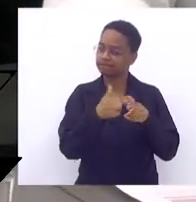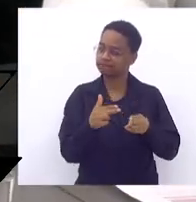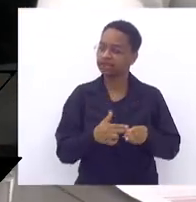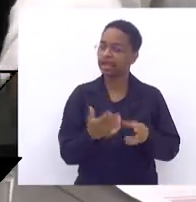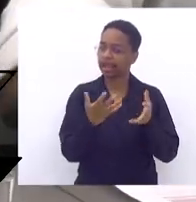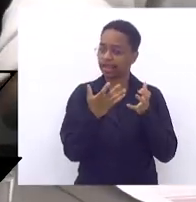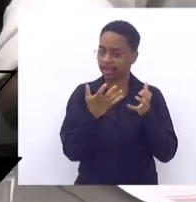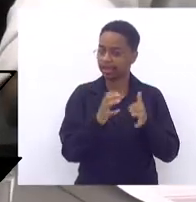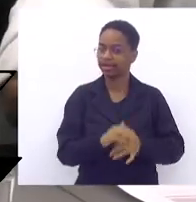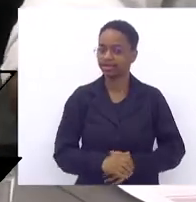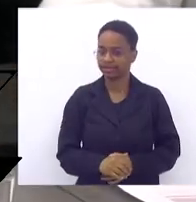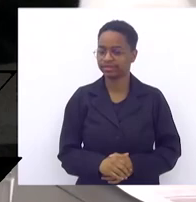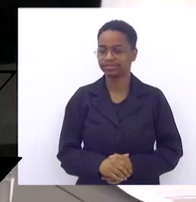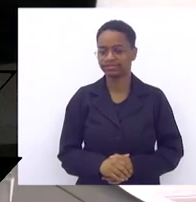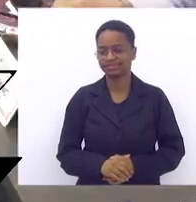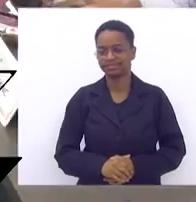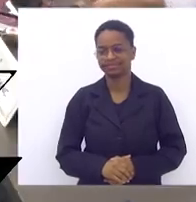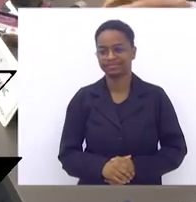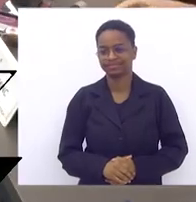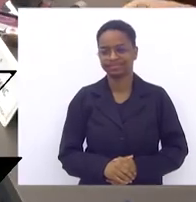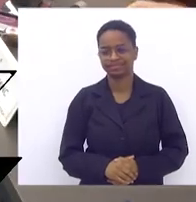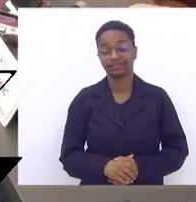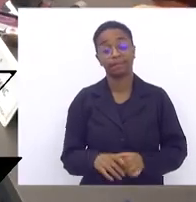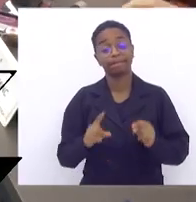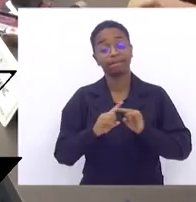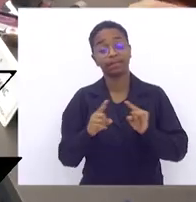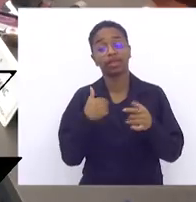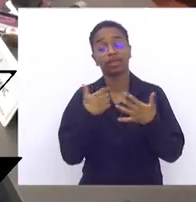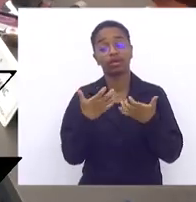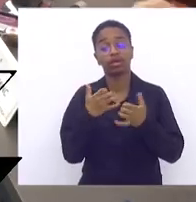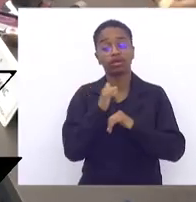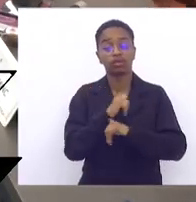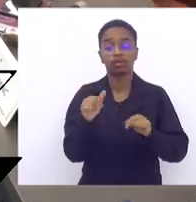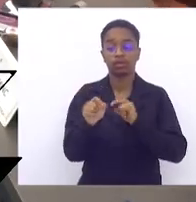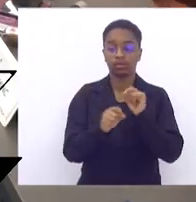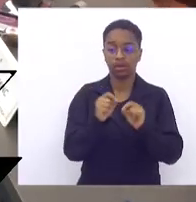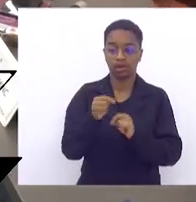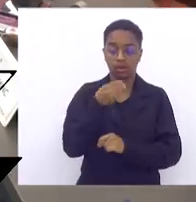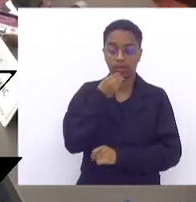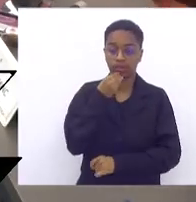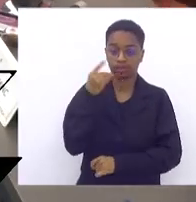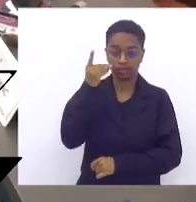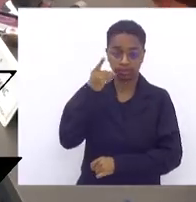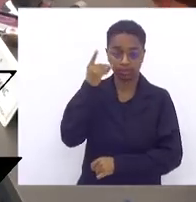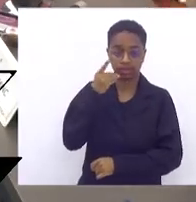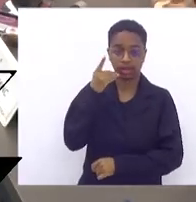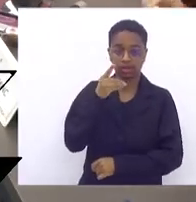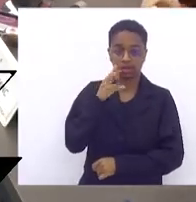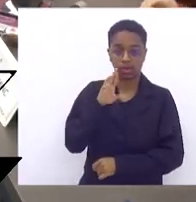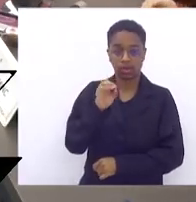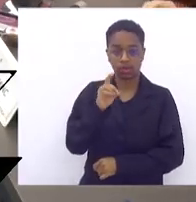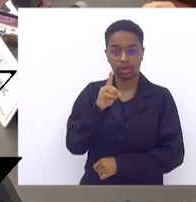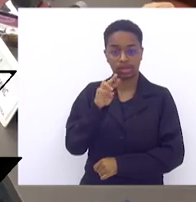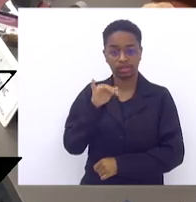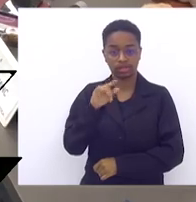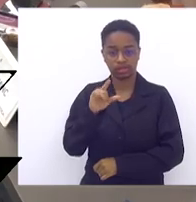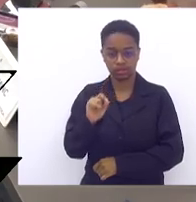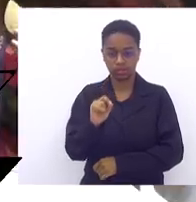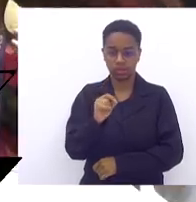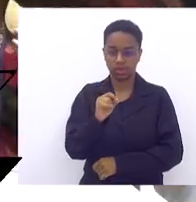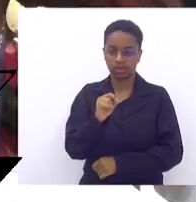desapercebidamente. Deputado Mink, eu quero dizer, deputado Mink, que é evidente, por exemplo, que o deputado Amorim tem colocado o